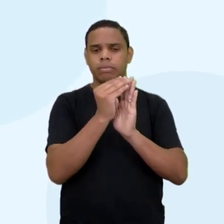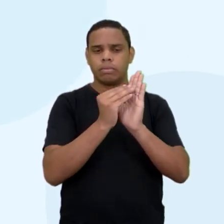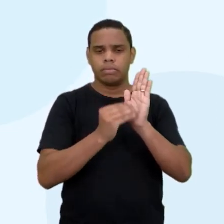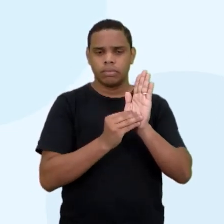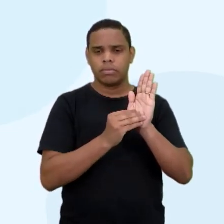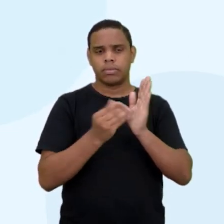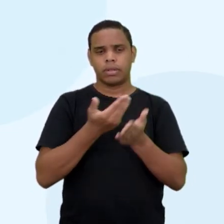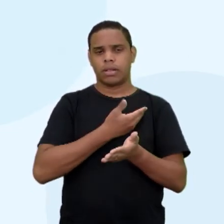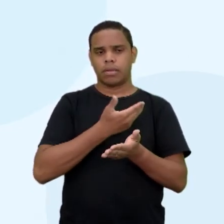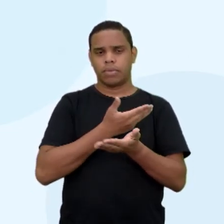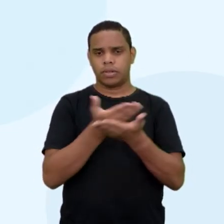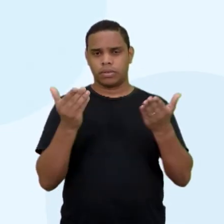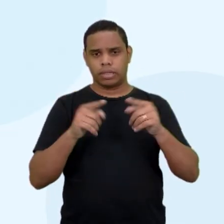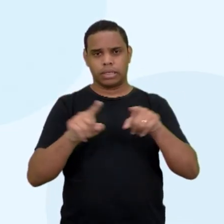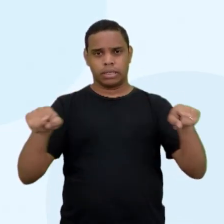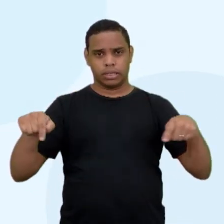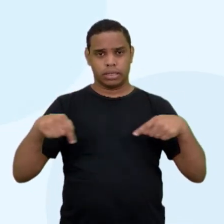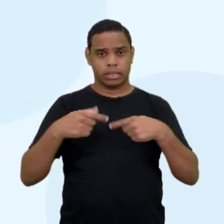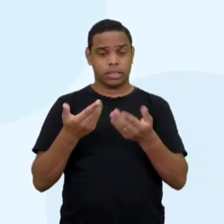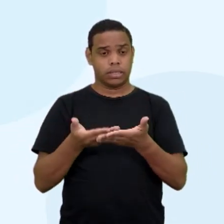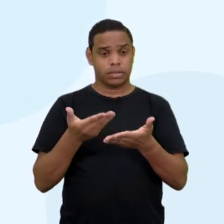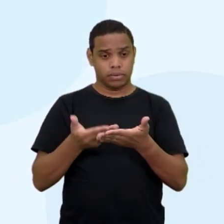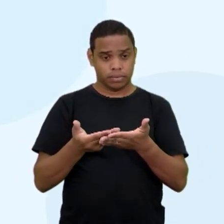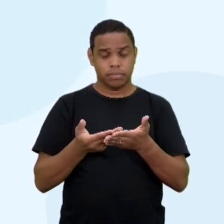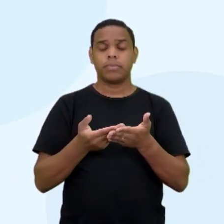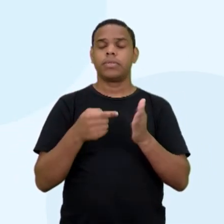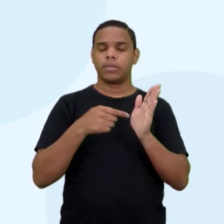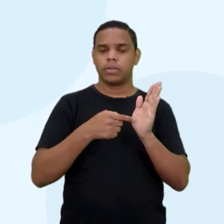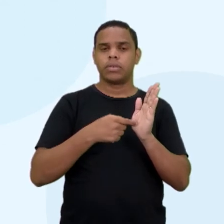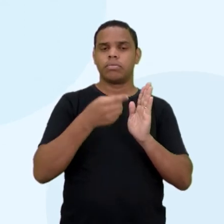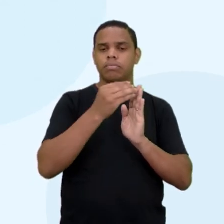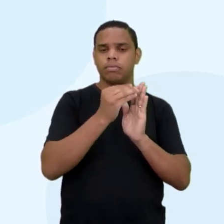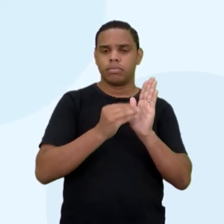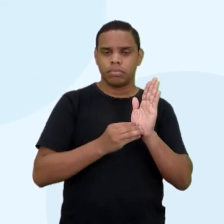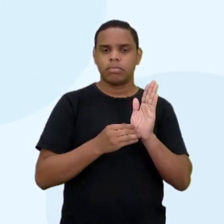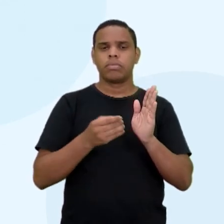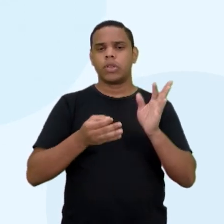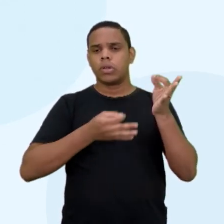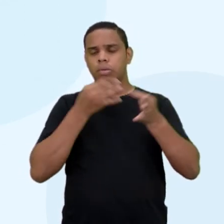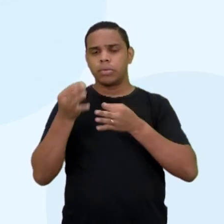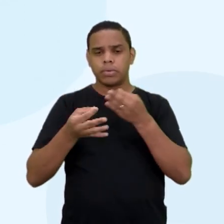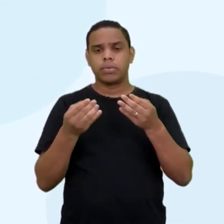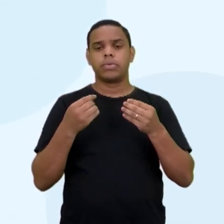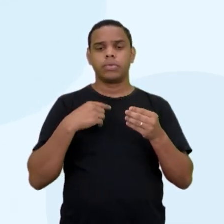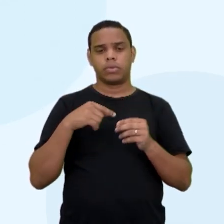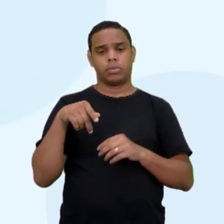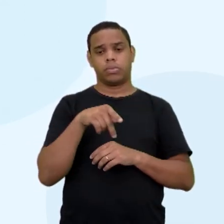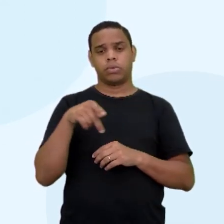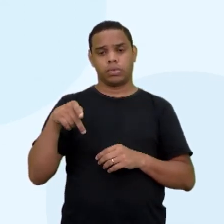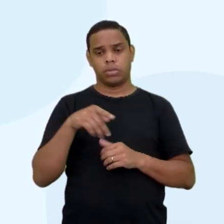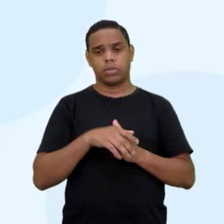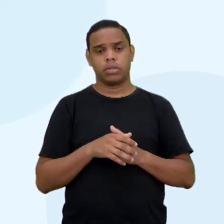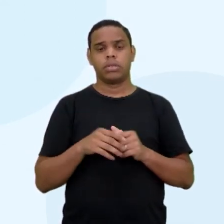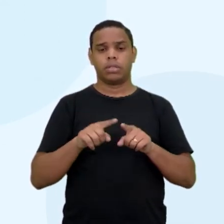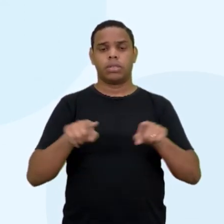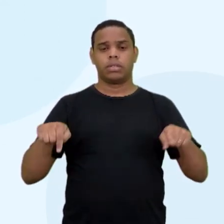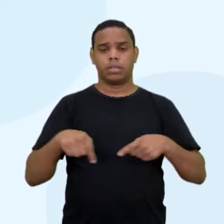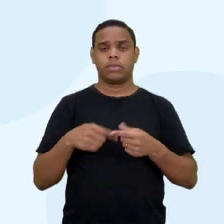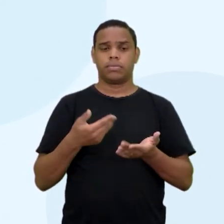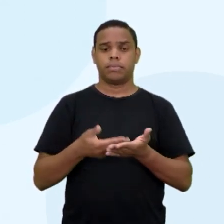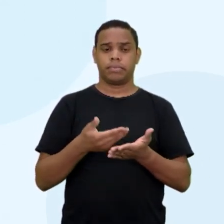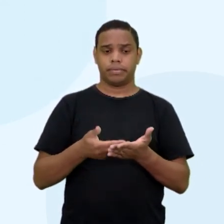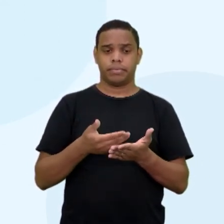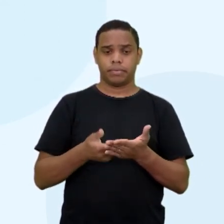demais colegas da classe. Esse relato deve incluir considerações feitas pelo professor em sala de